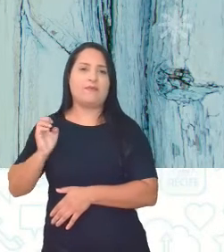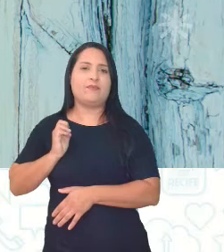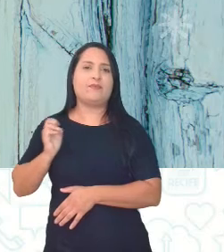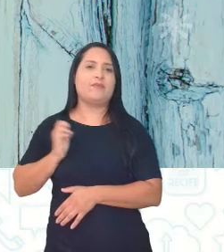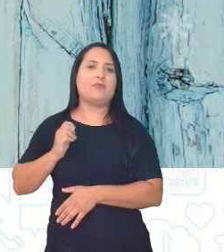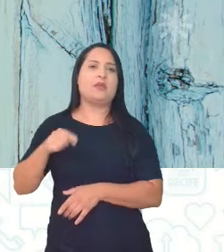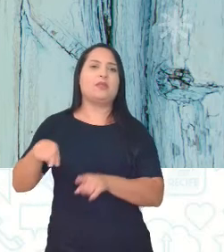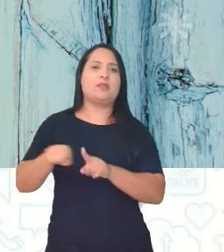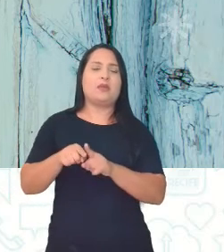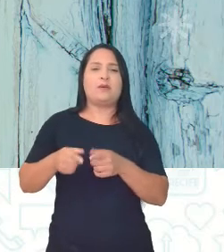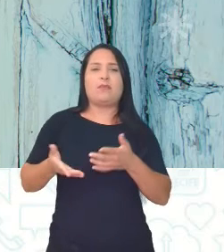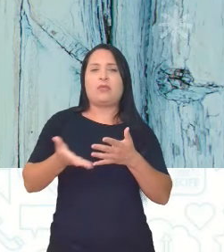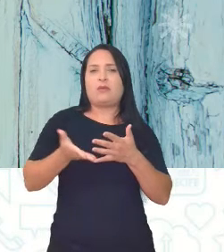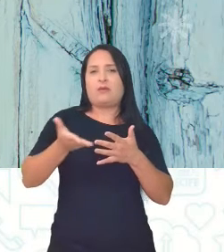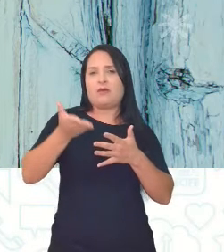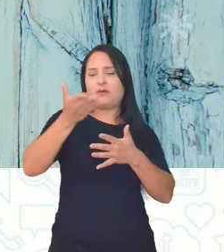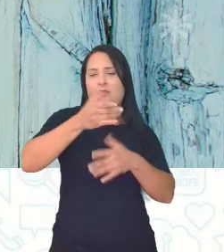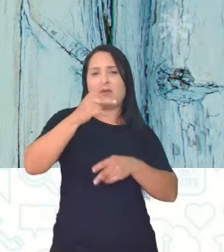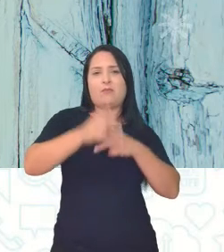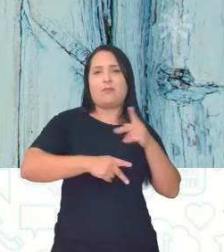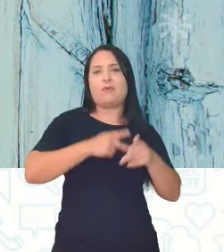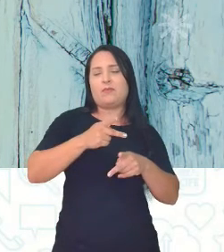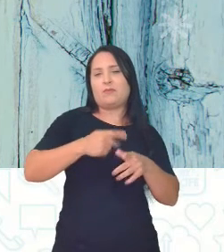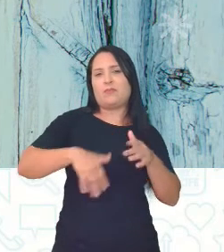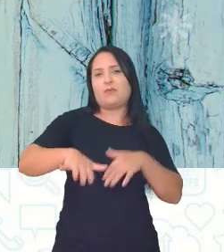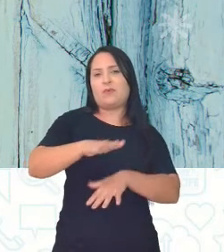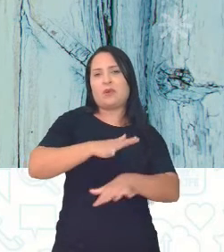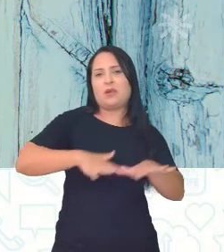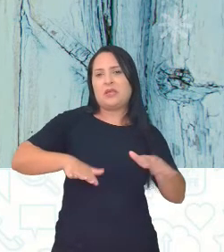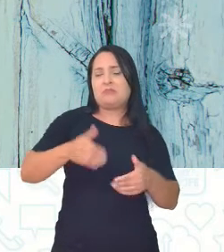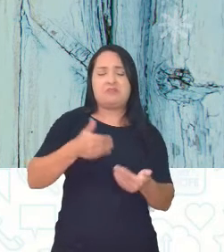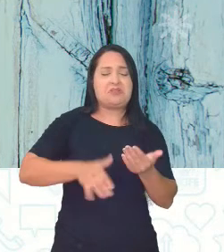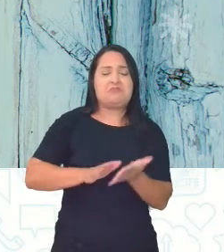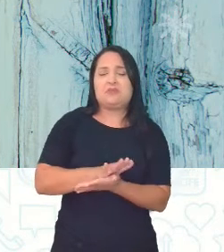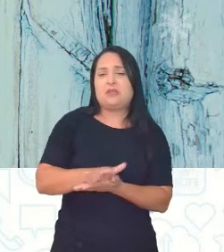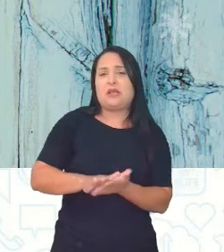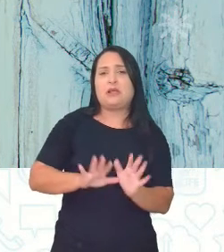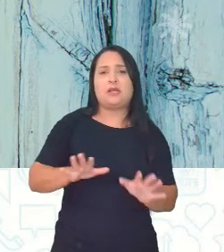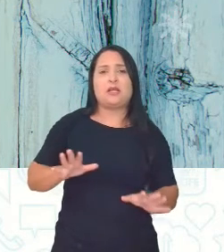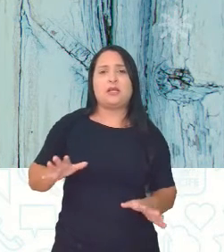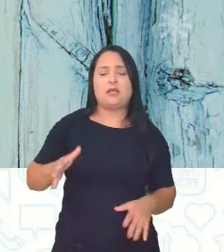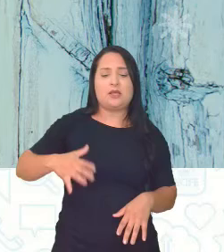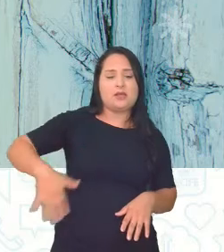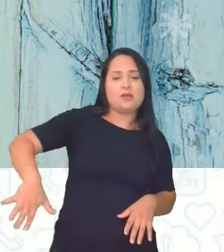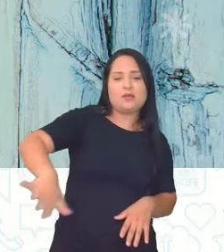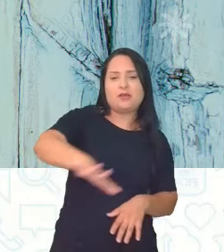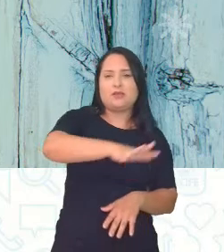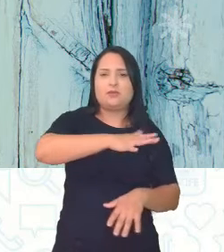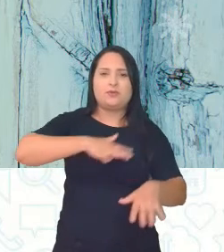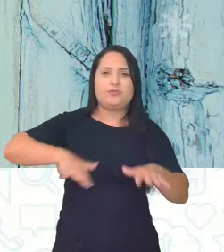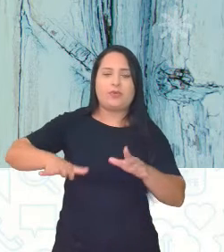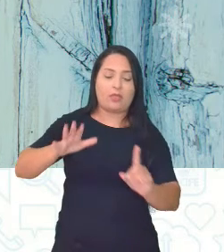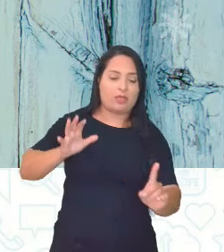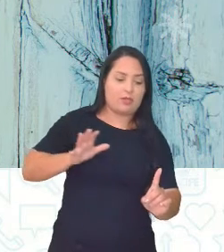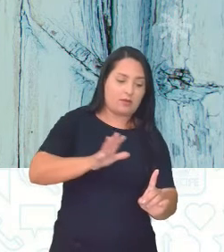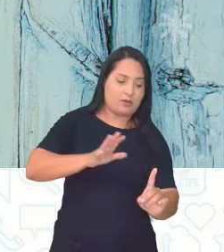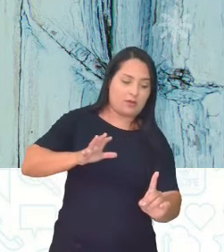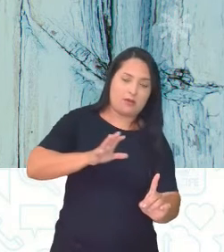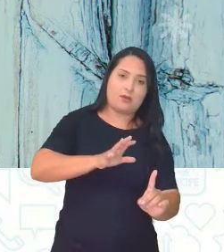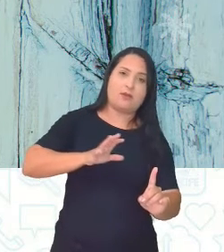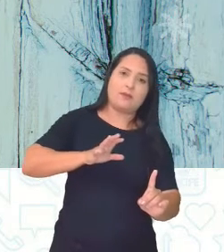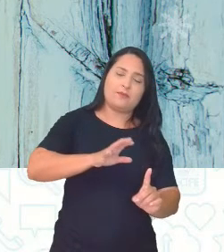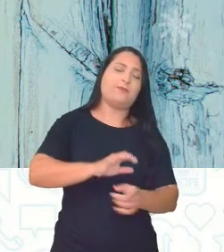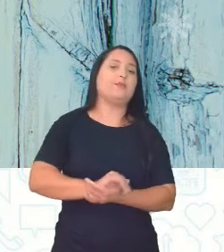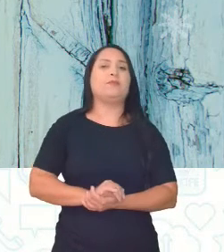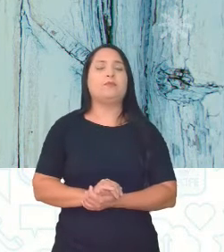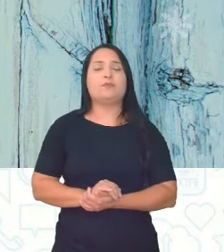das camadas também mais populares que nem sequer participava direito, mas todo mundo, o circo fechou para ele, né, na